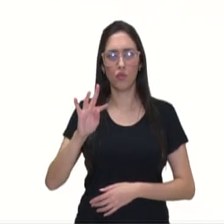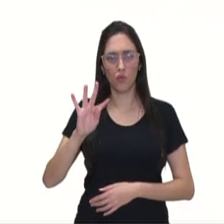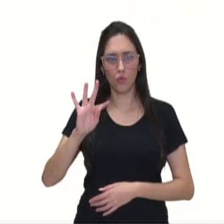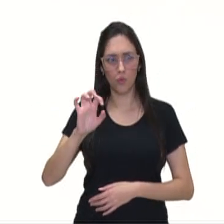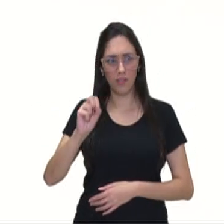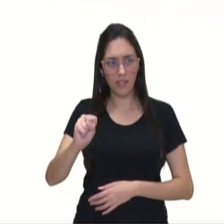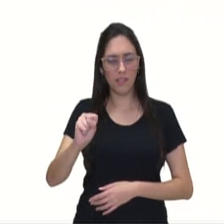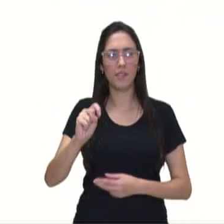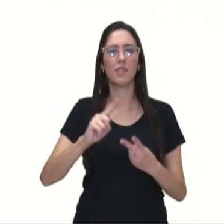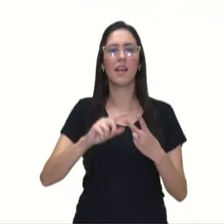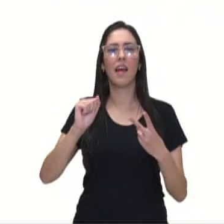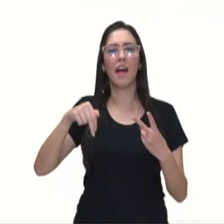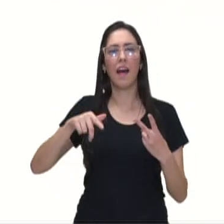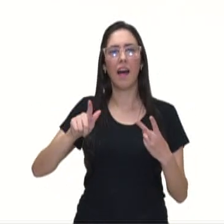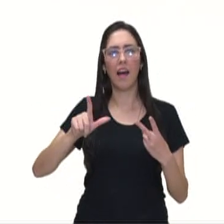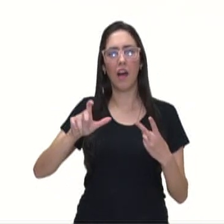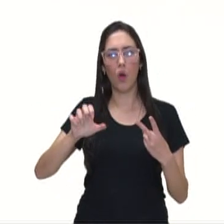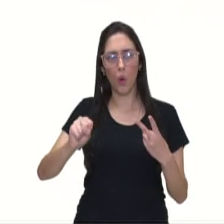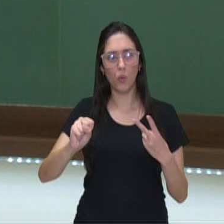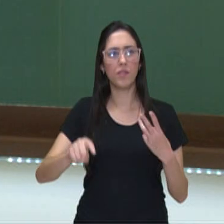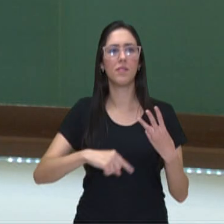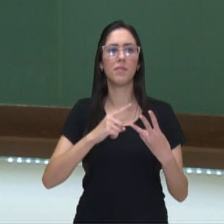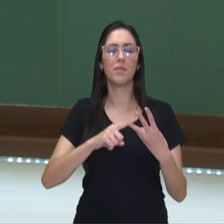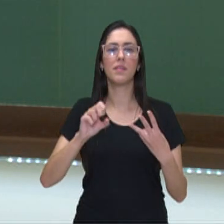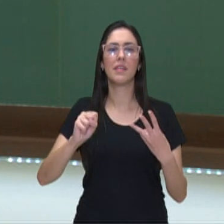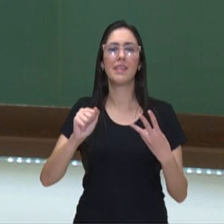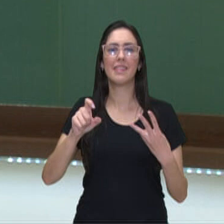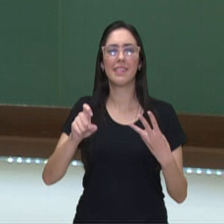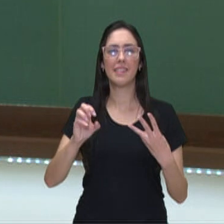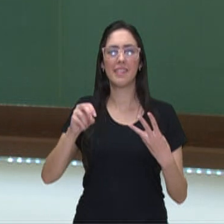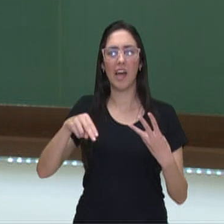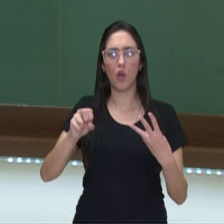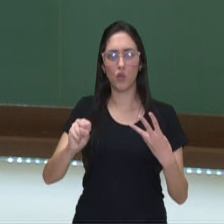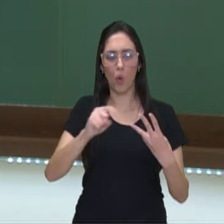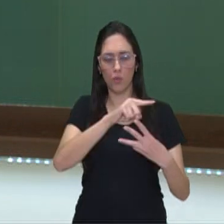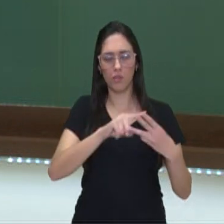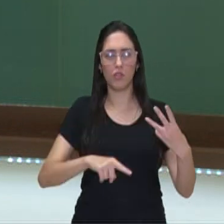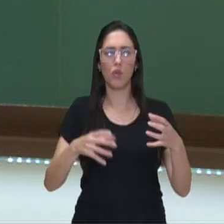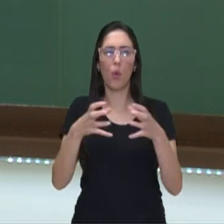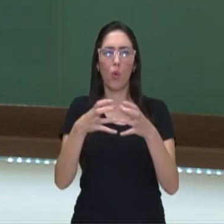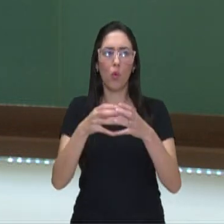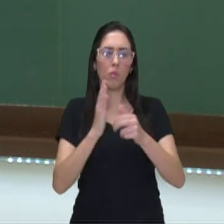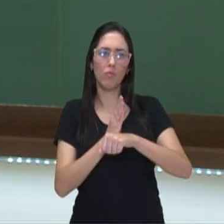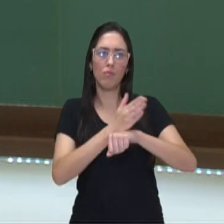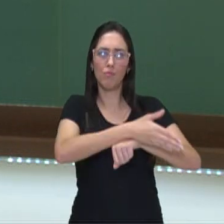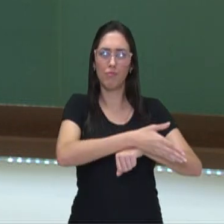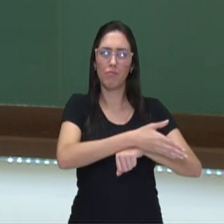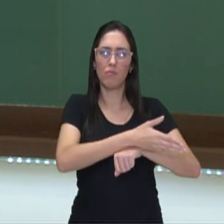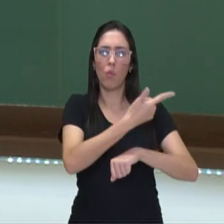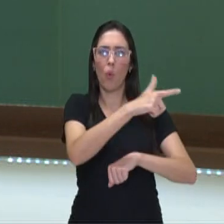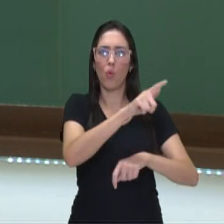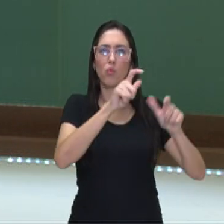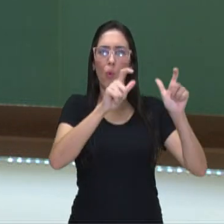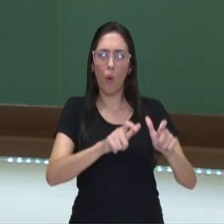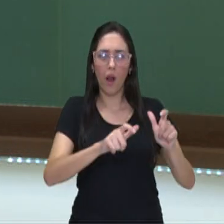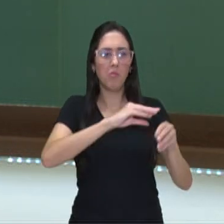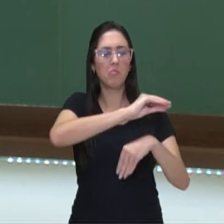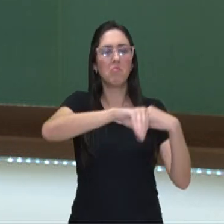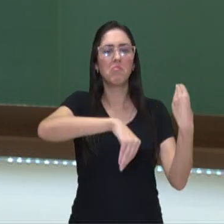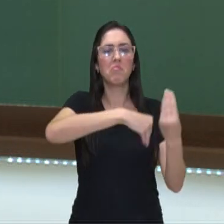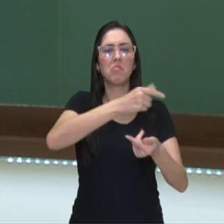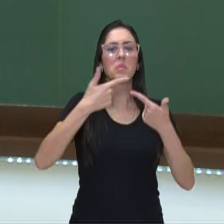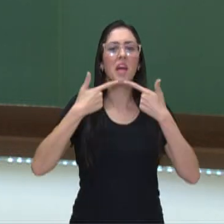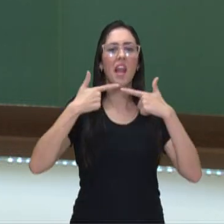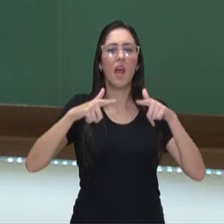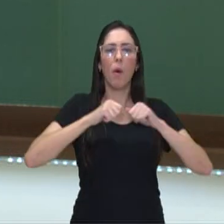Angles and Saxons. Essas 3 tribos, então, que invadiram a Grã-Bretanha e levaram os dialetos deles, que se juntaram e